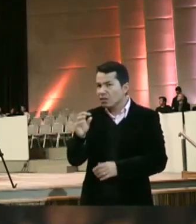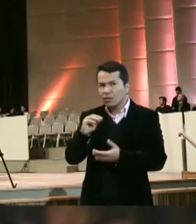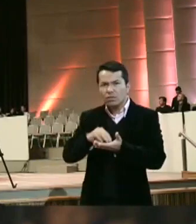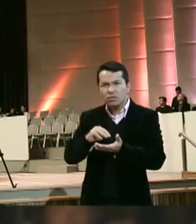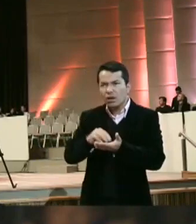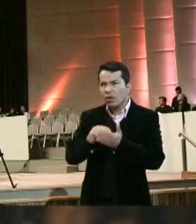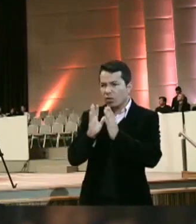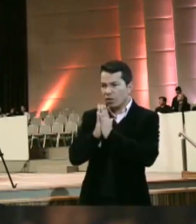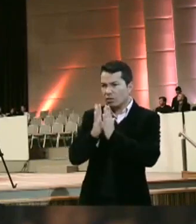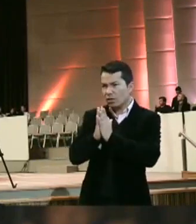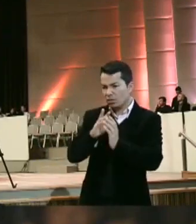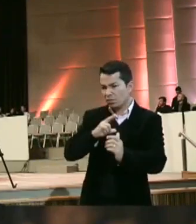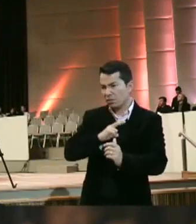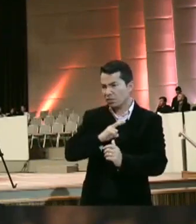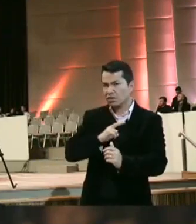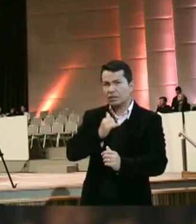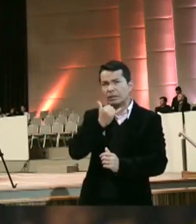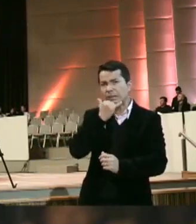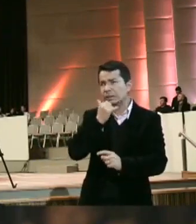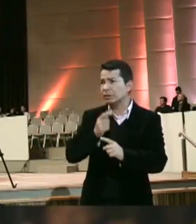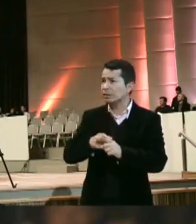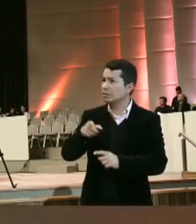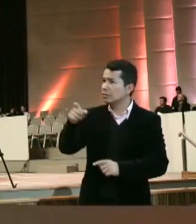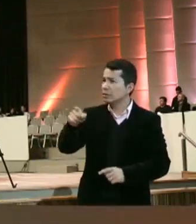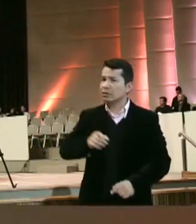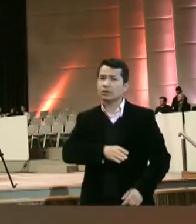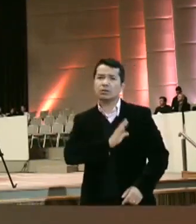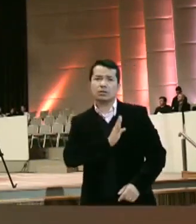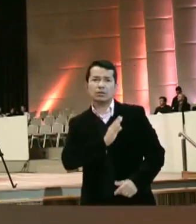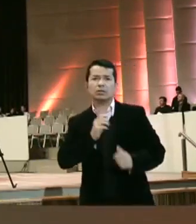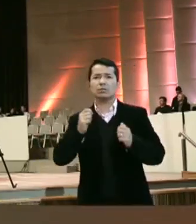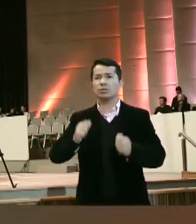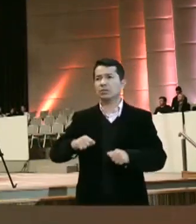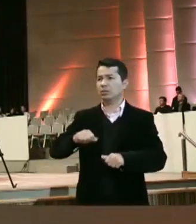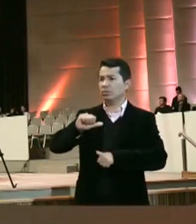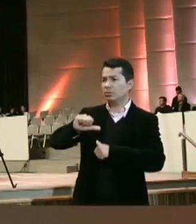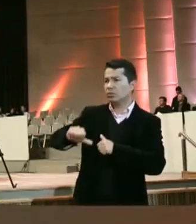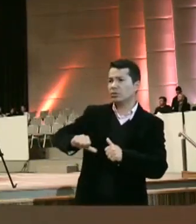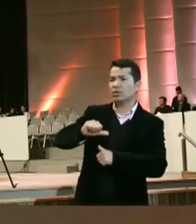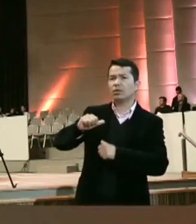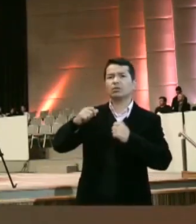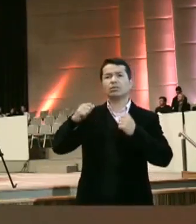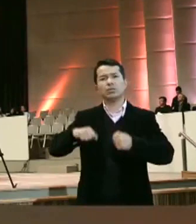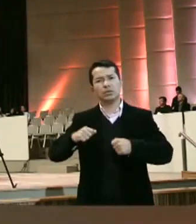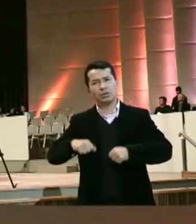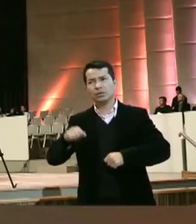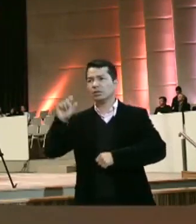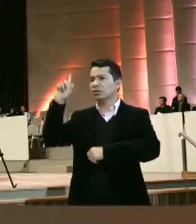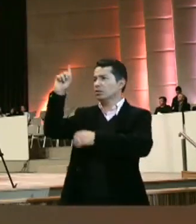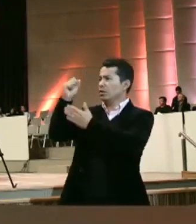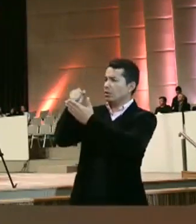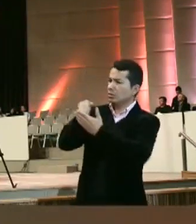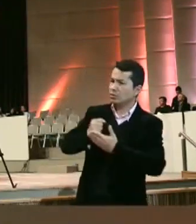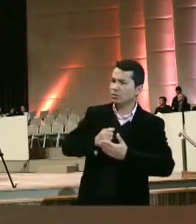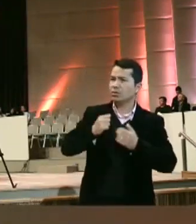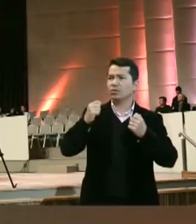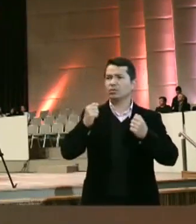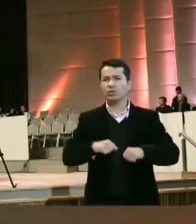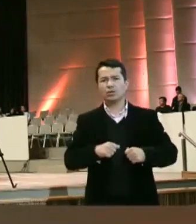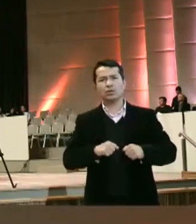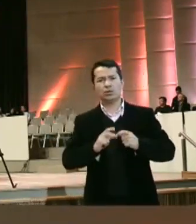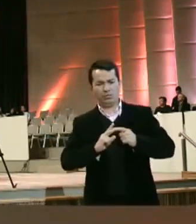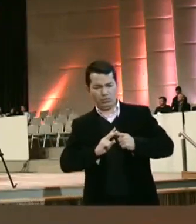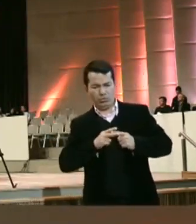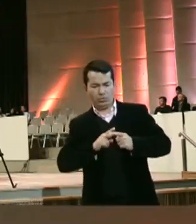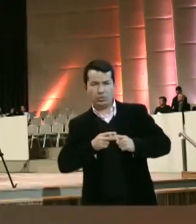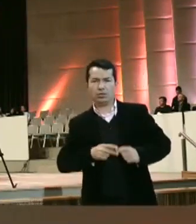porque tem tanta coisa no seu coração que precisa da graça de Deus. Os fariseus eram desses que nunca oravam